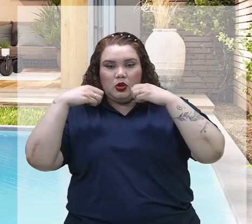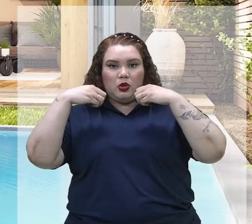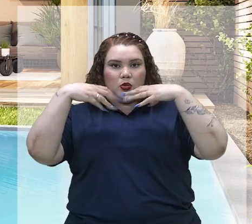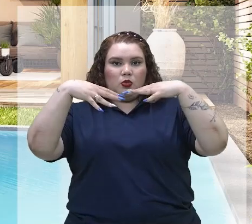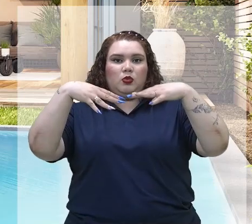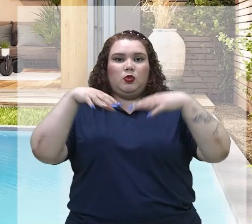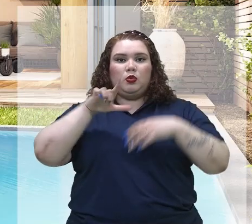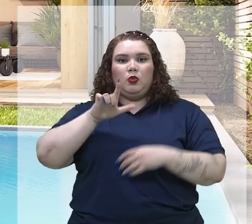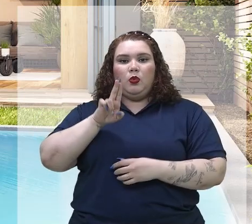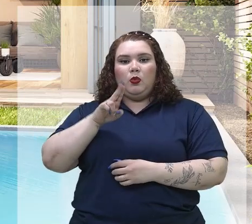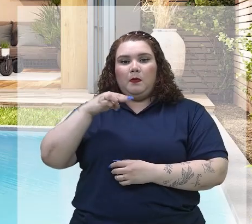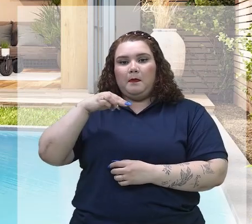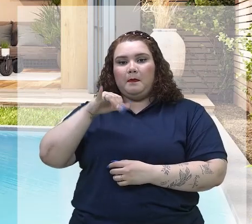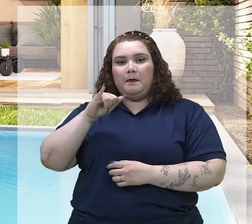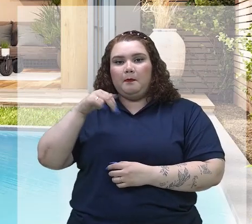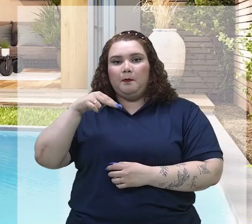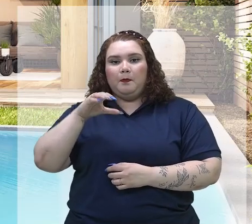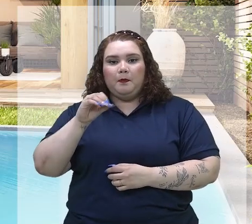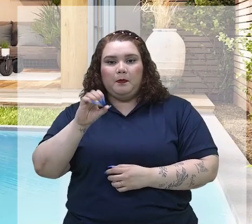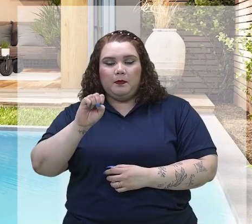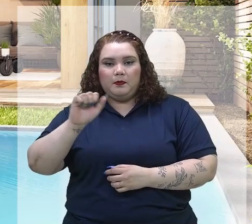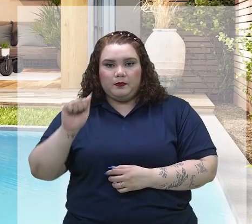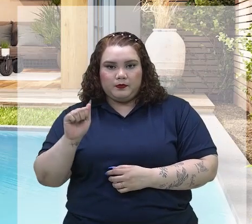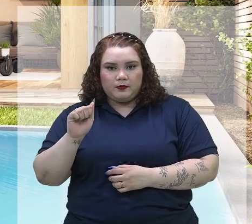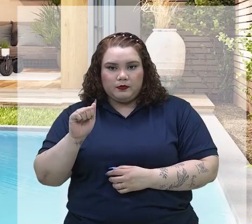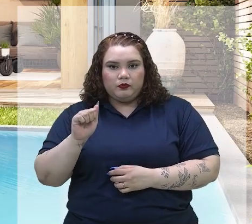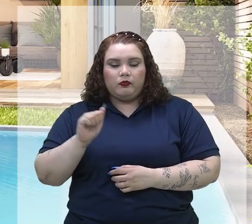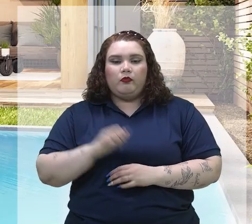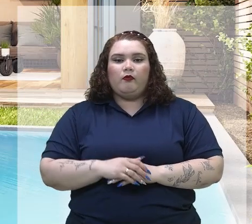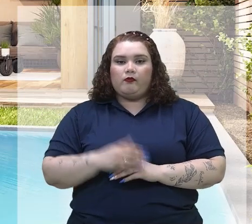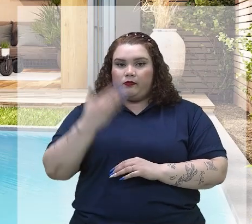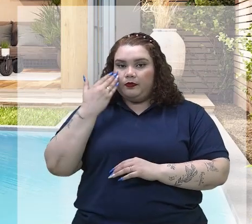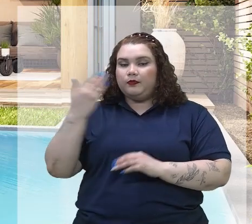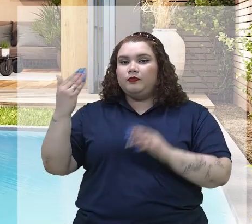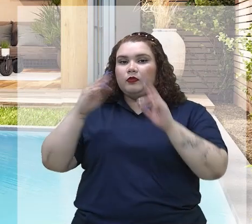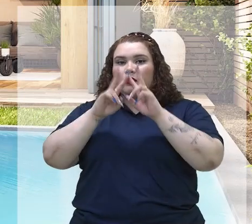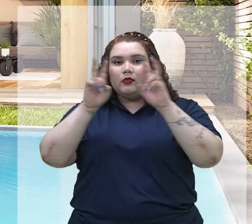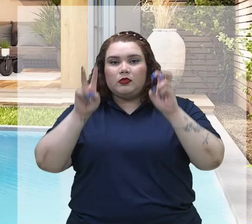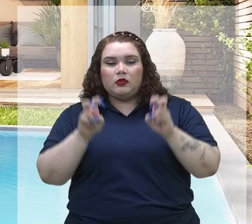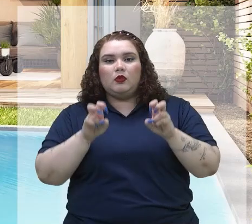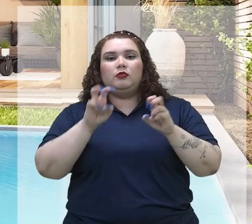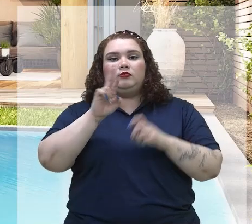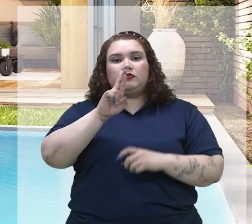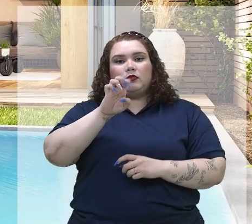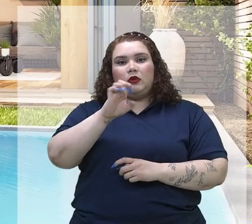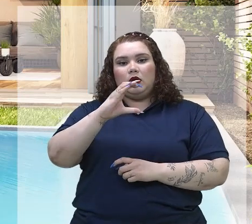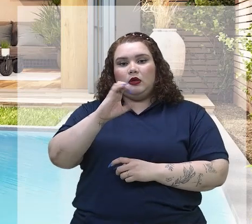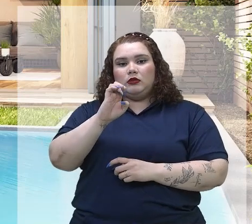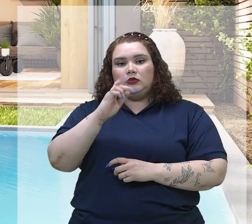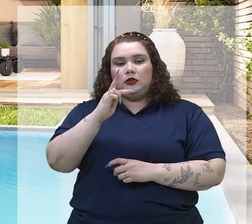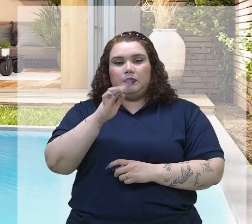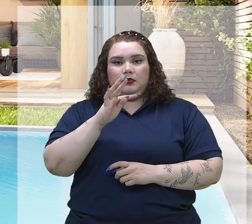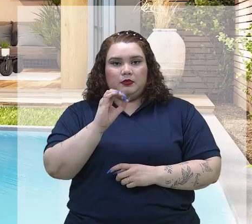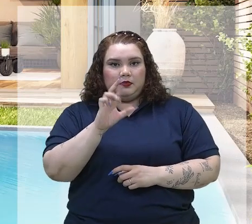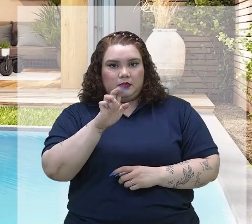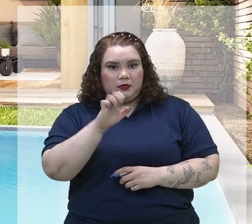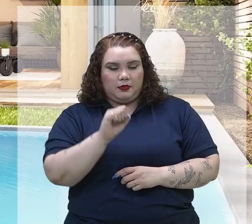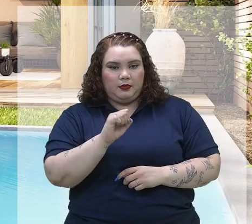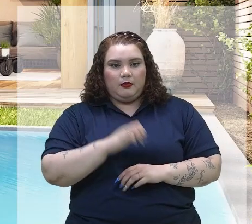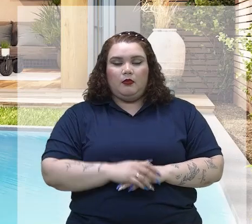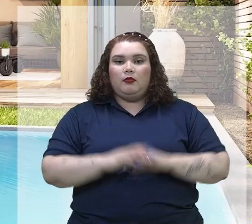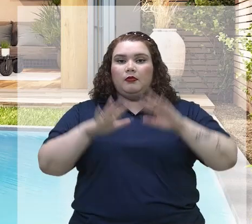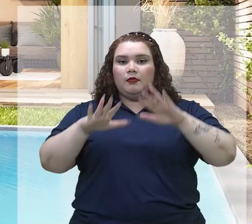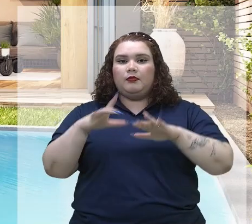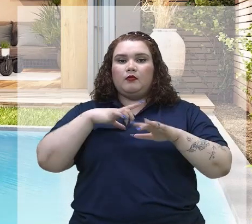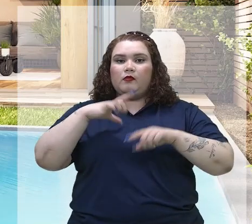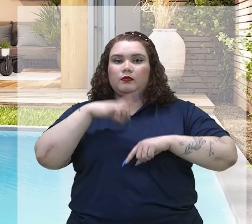como você pode perceber aí sobre os receptores. Já os dispositivos